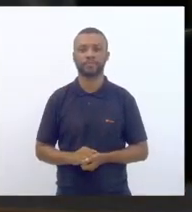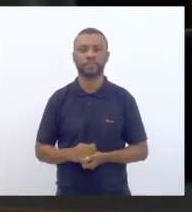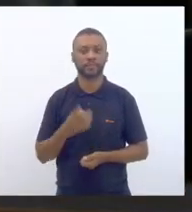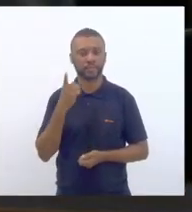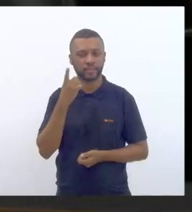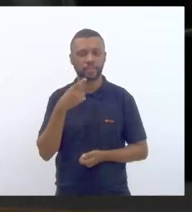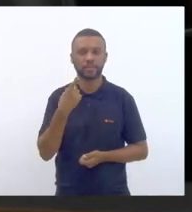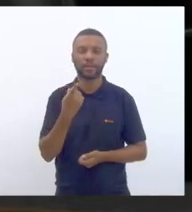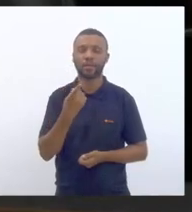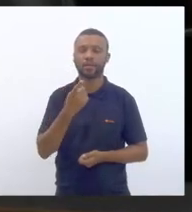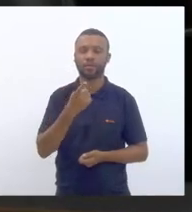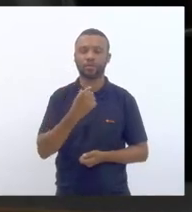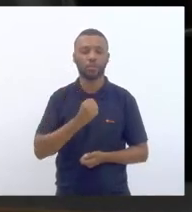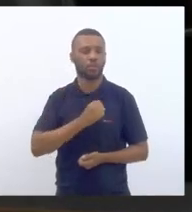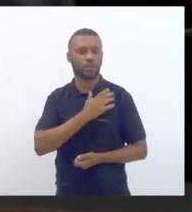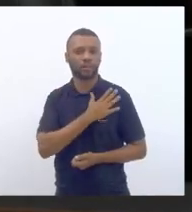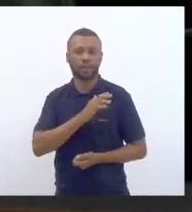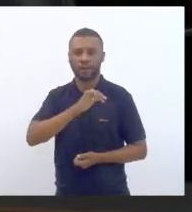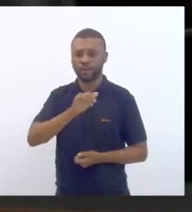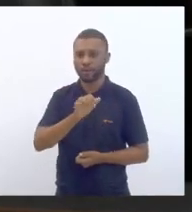Deputado Coronel Jairo.